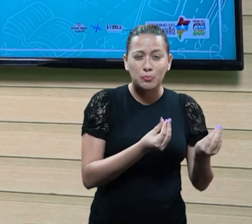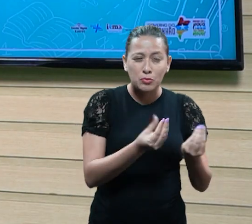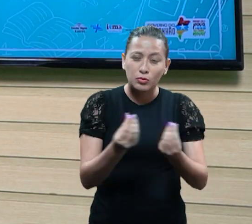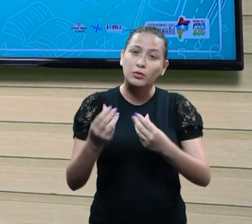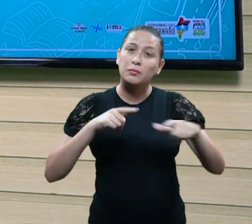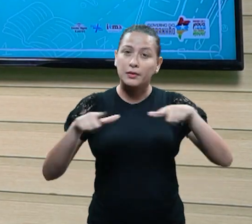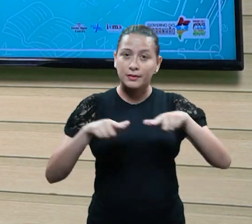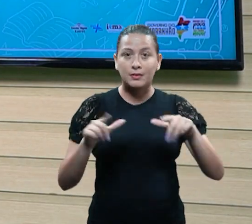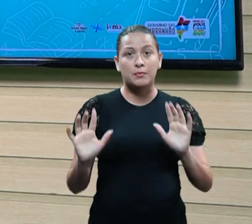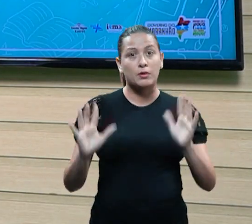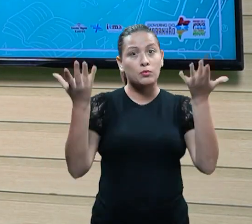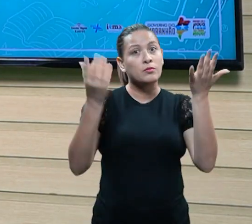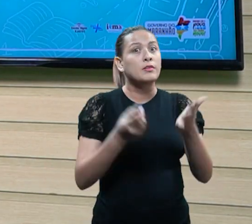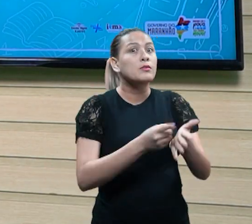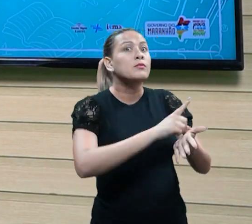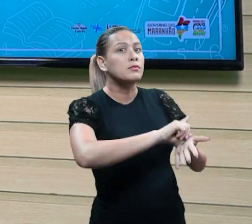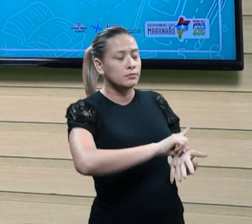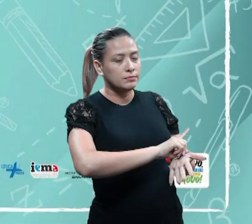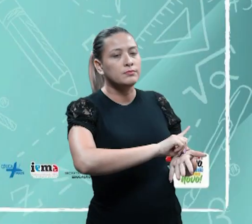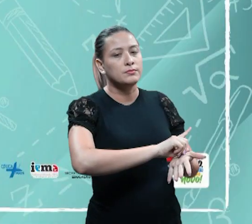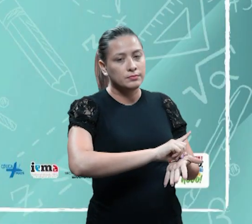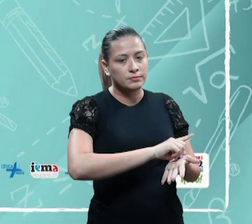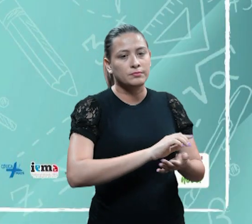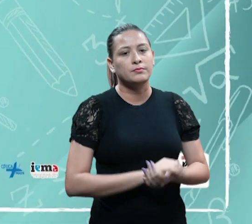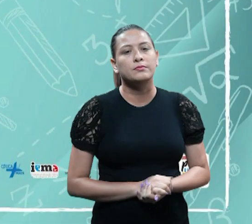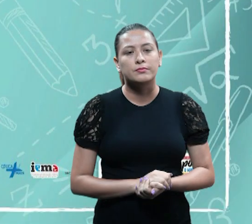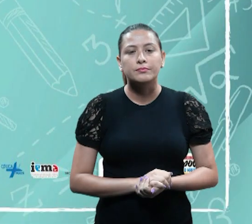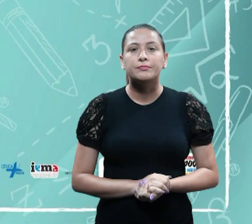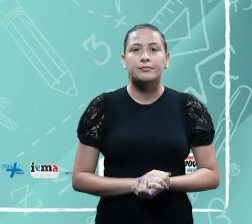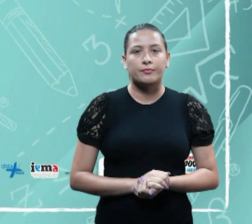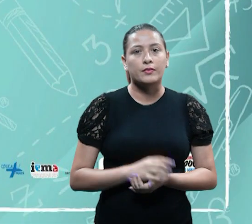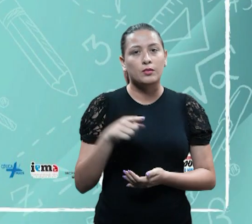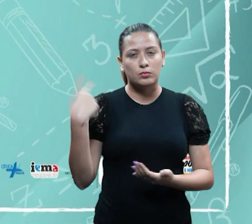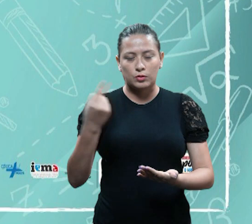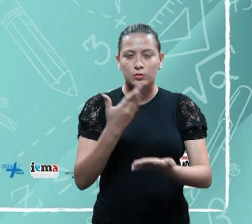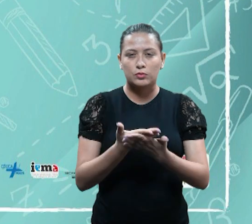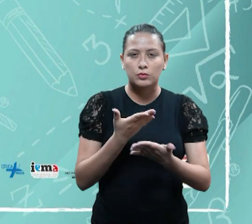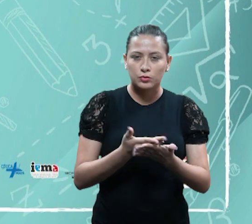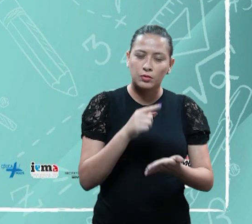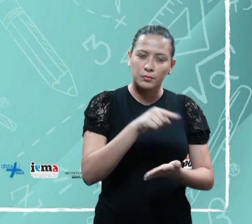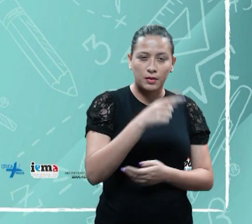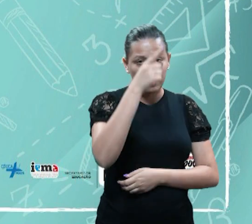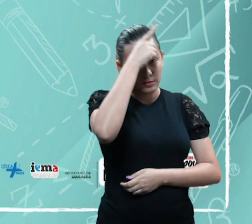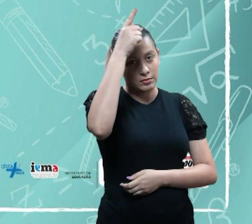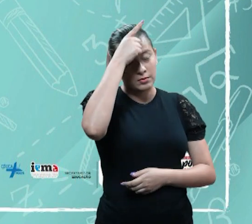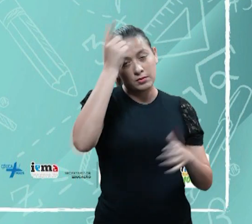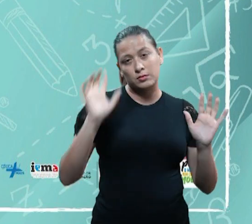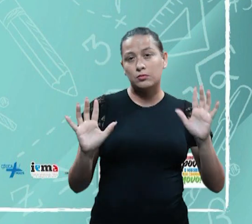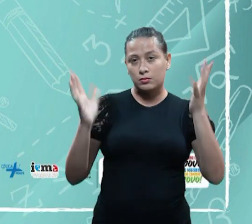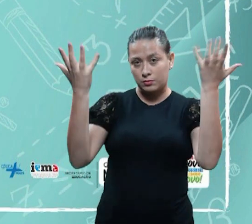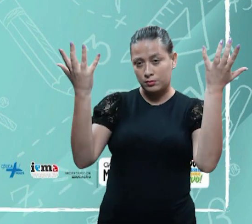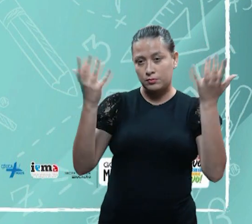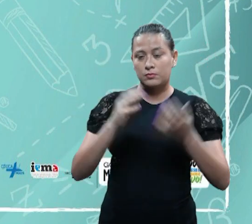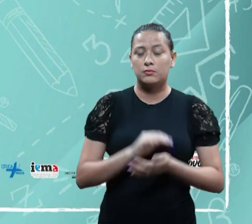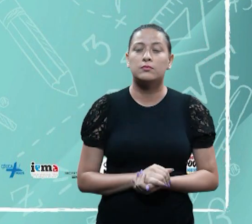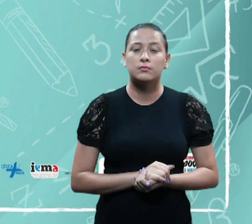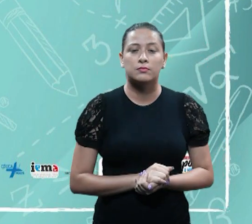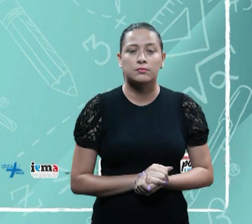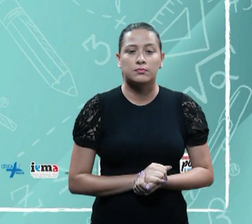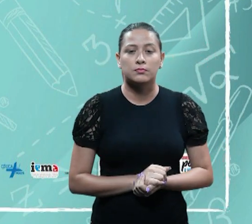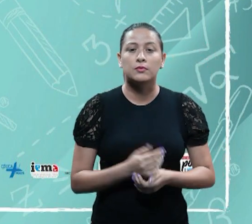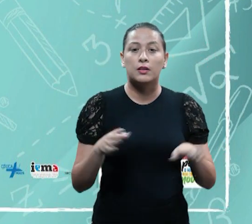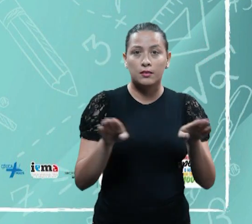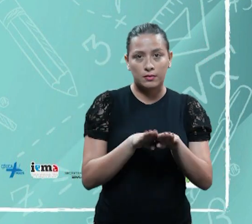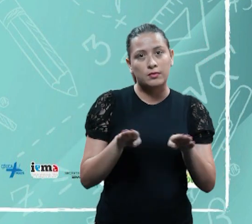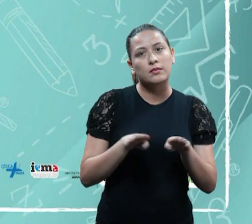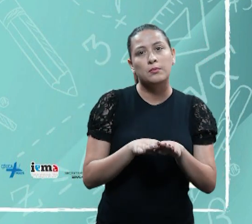do evento, né? Antes que o evento aconteça. Então, a gente viu desde a concepção, desde a ideia do evento e